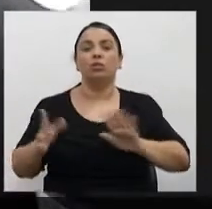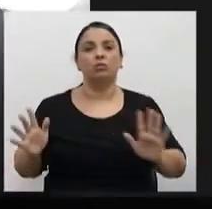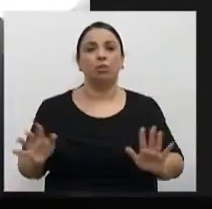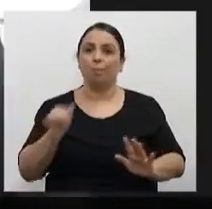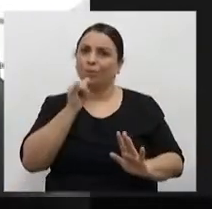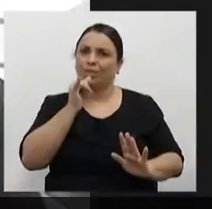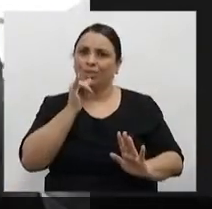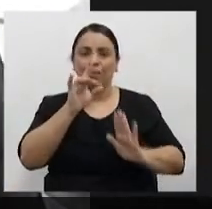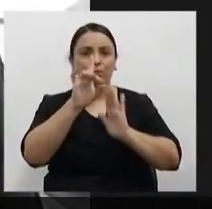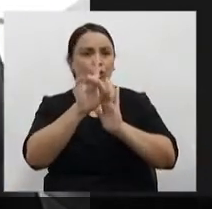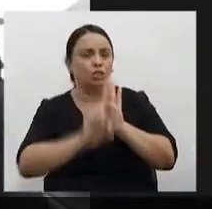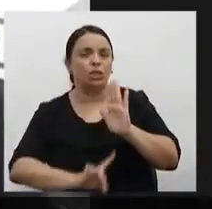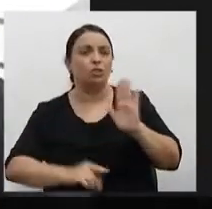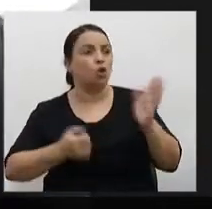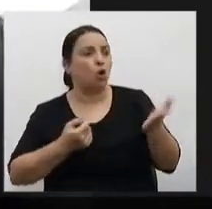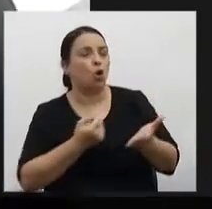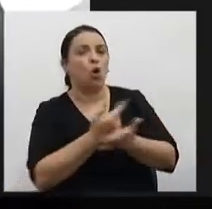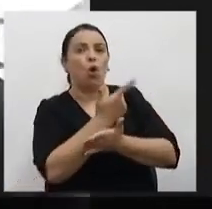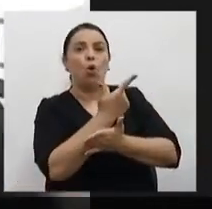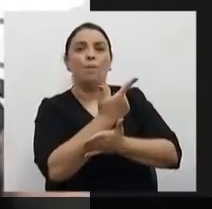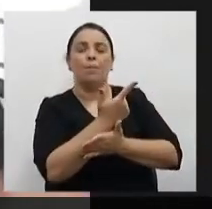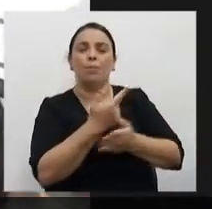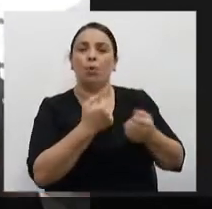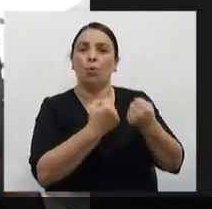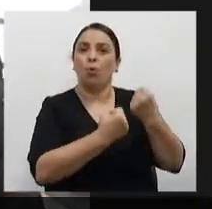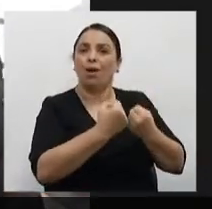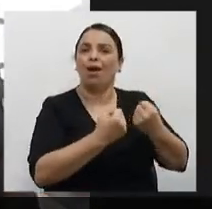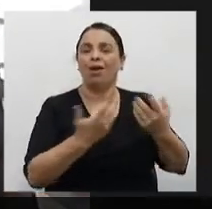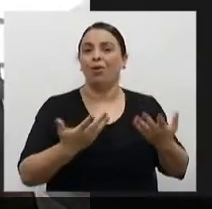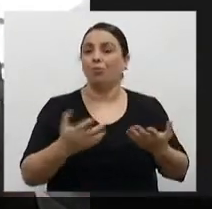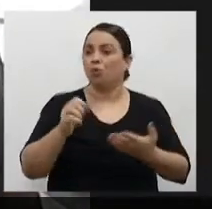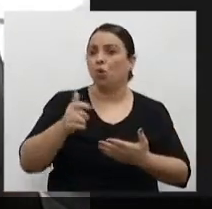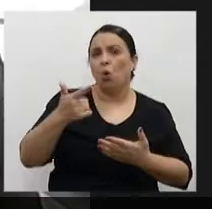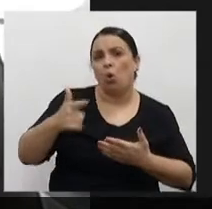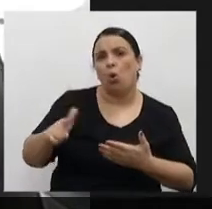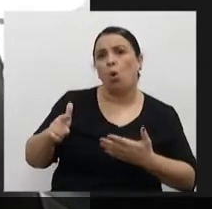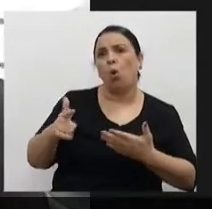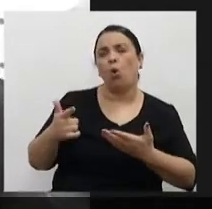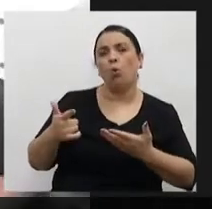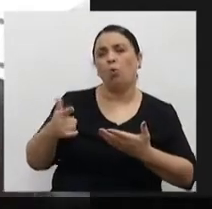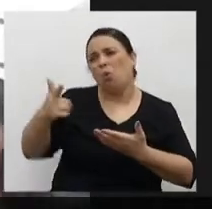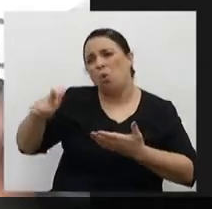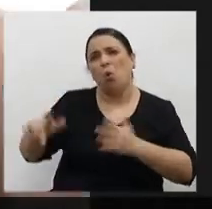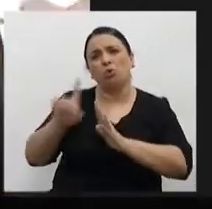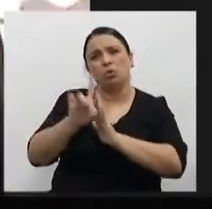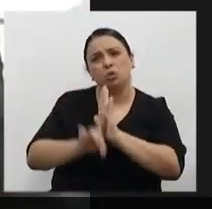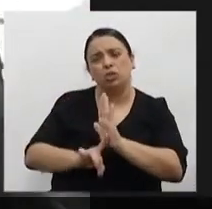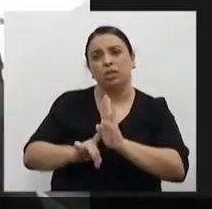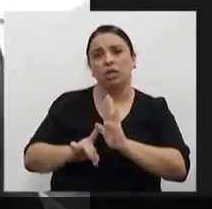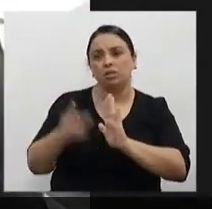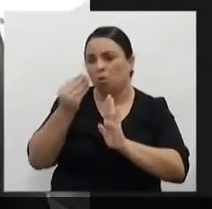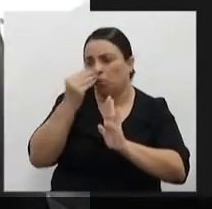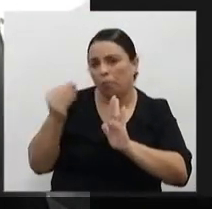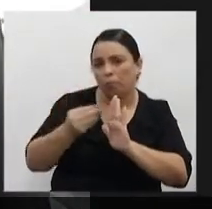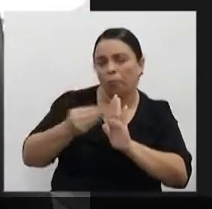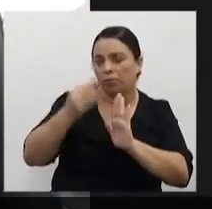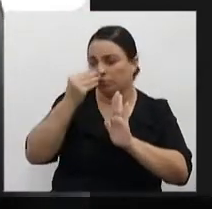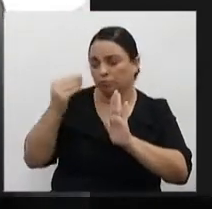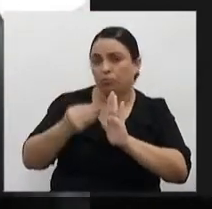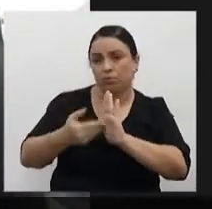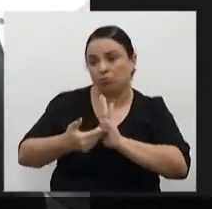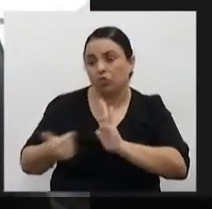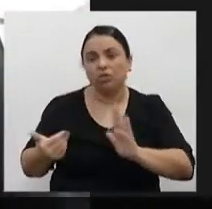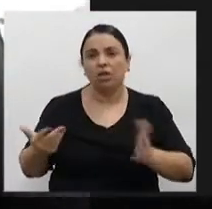demais direitos que estão sendo usurpados da nossa linha de